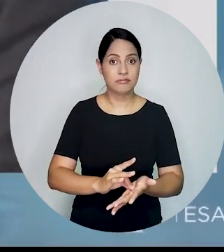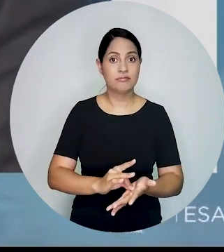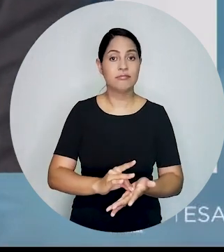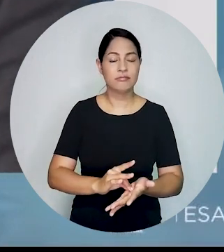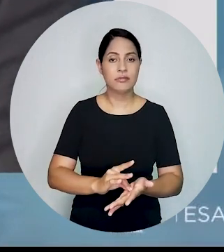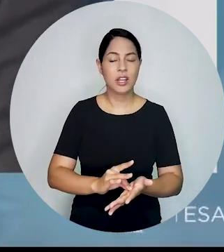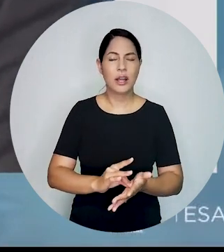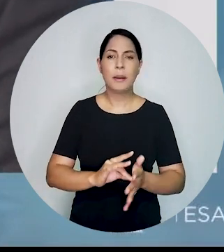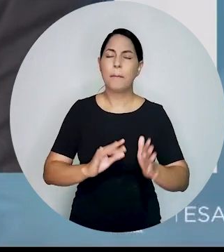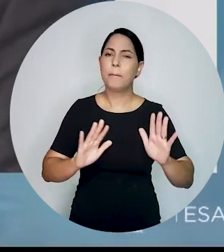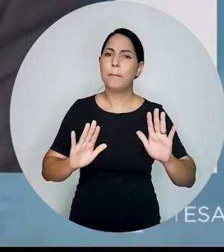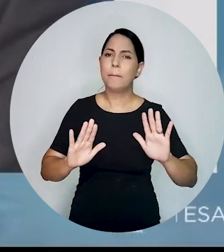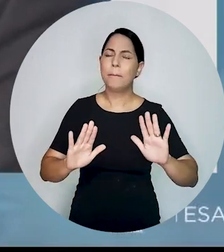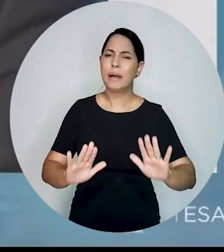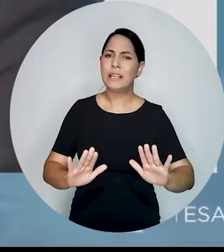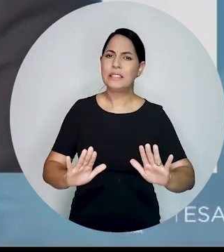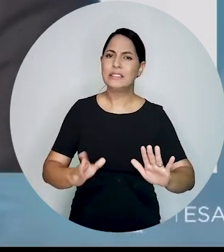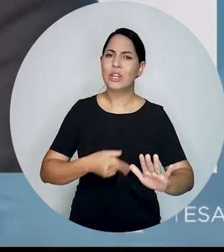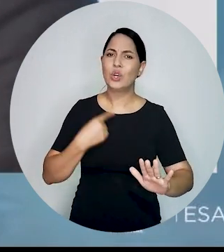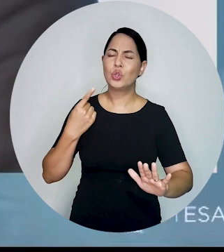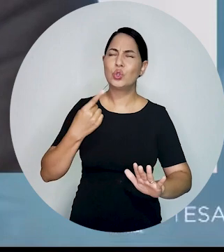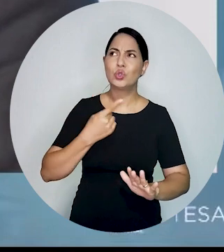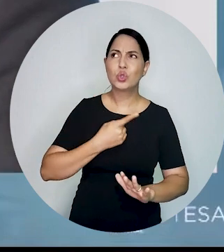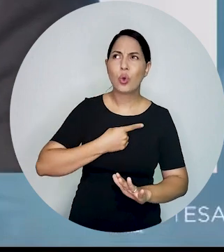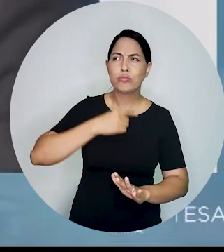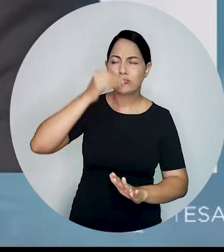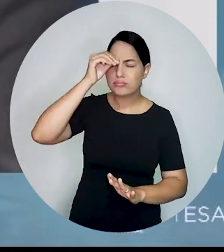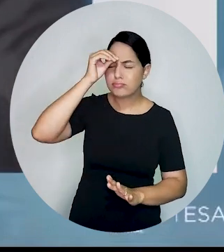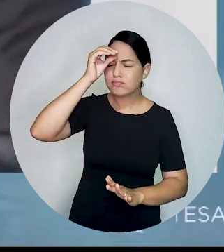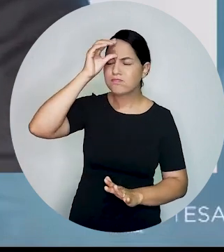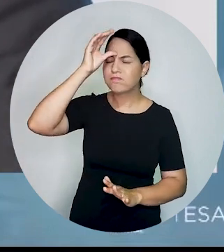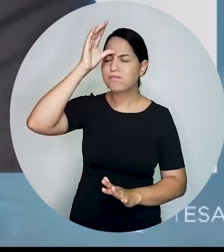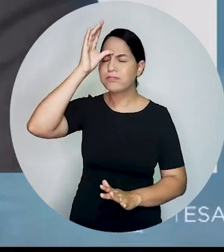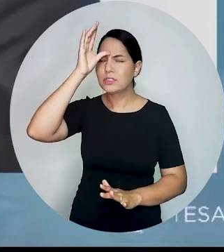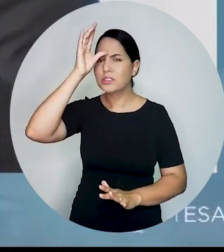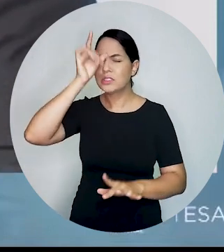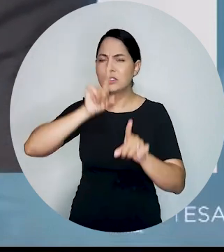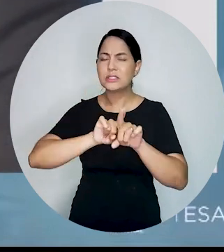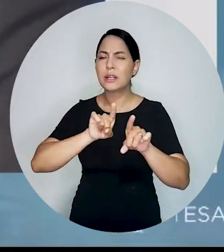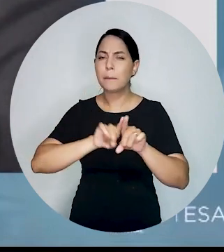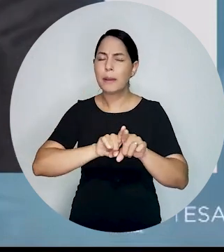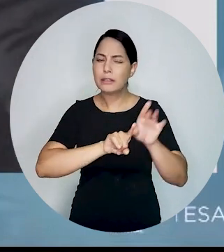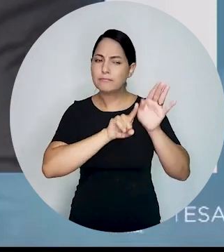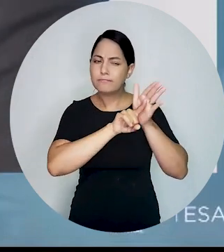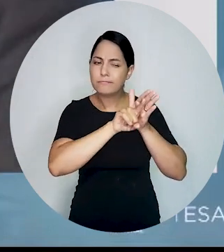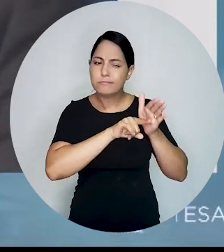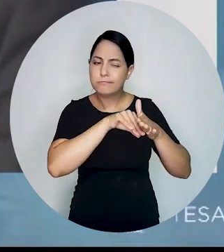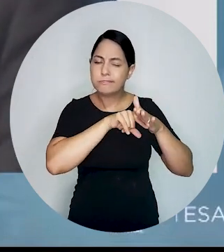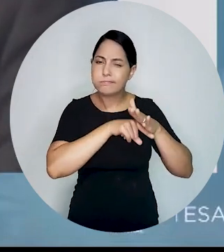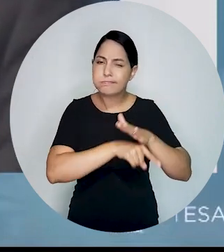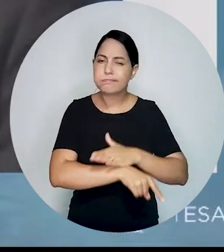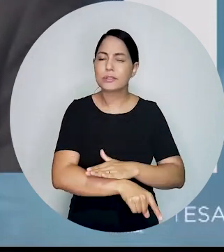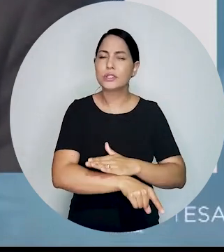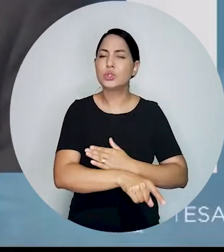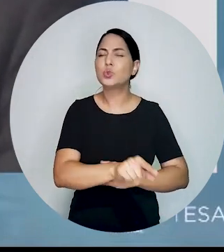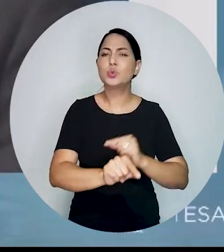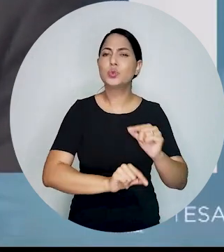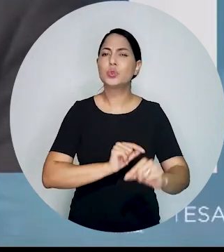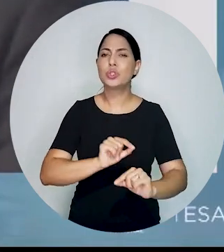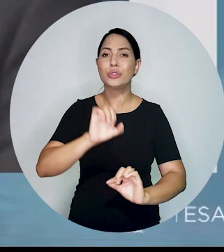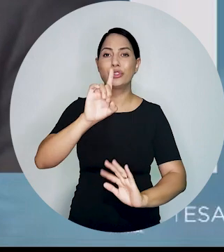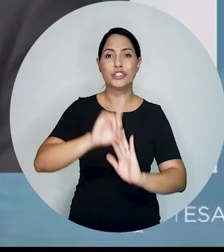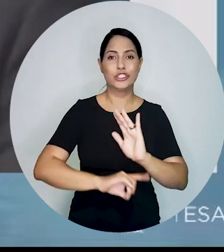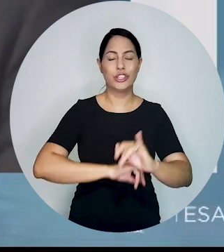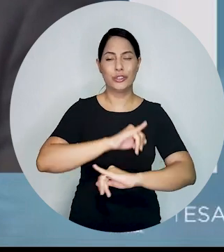realidade que se apresenta, e o aprofundamento, o conhecimento, a qualificação das advogadas